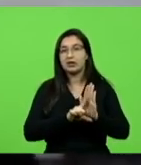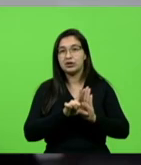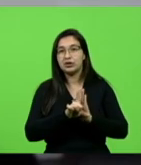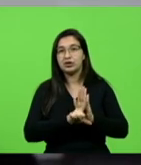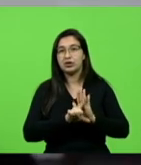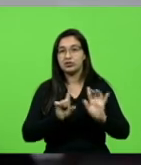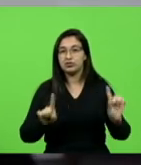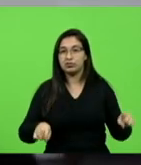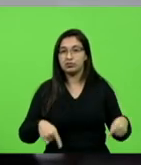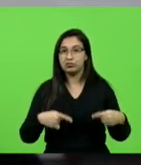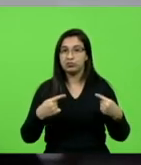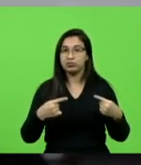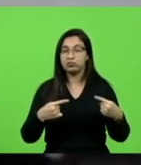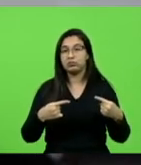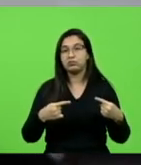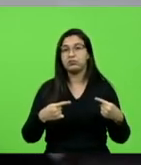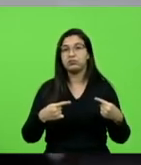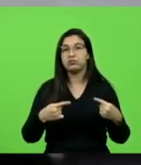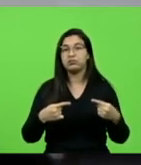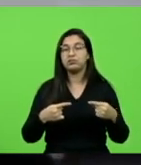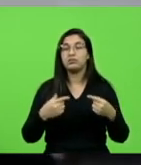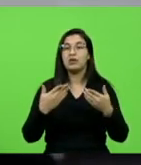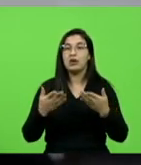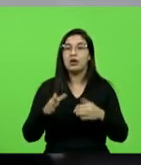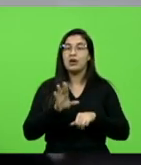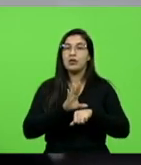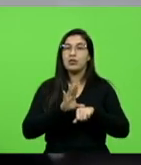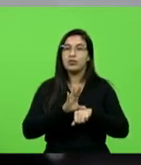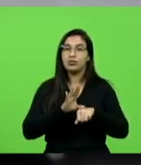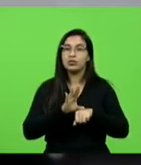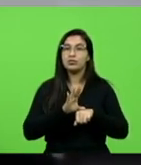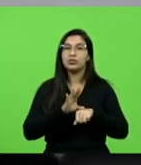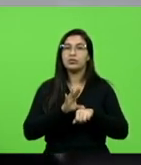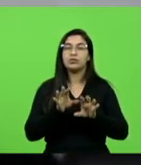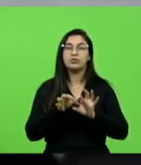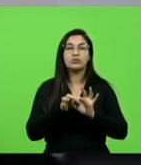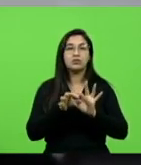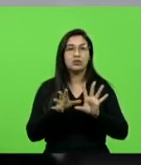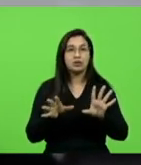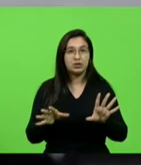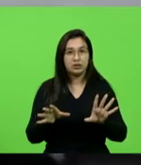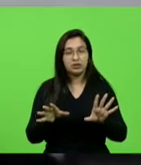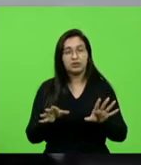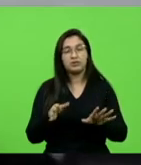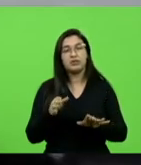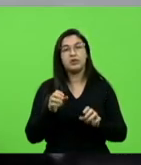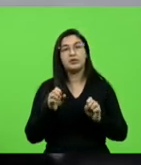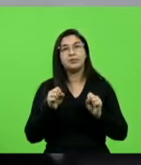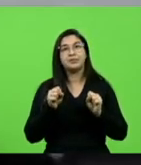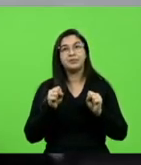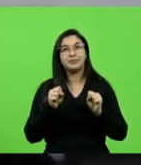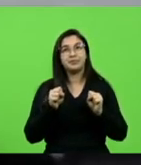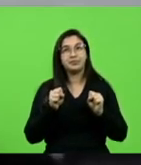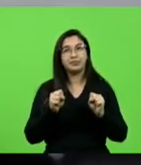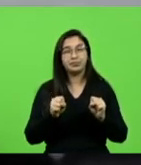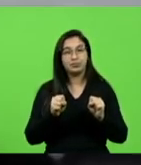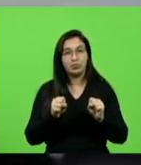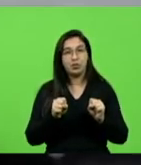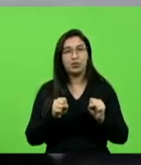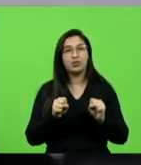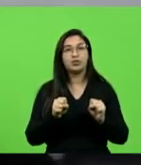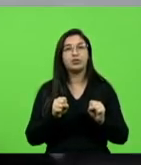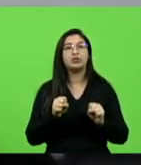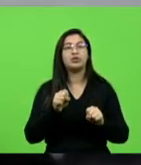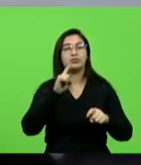concorrente, a própria Constituição confere às unidades federadas a prerrogativa de legislar